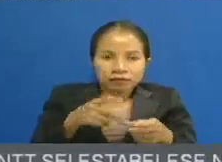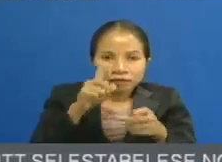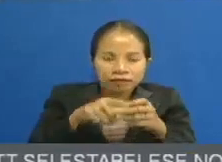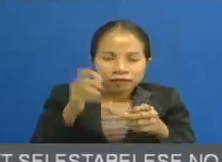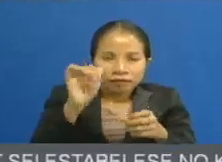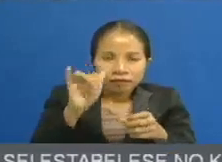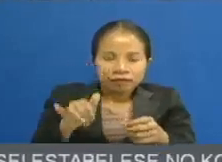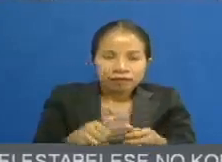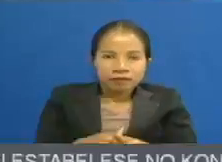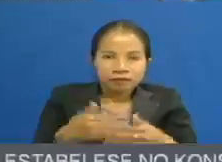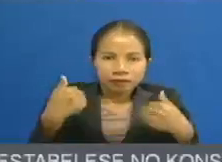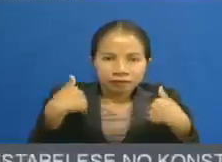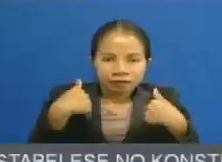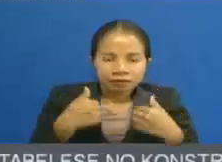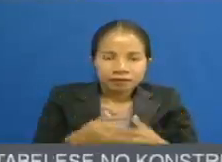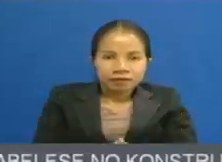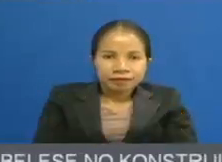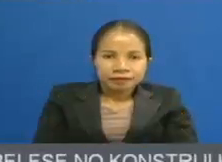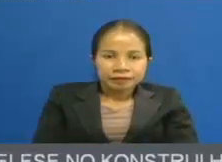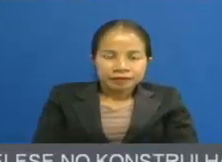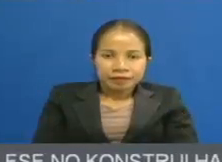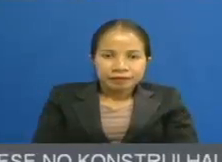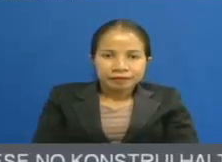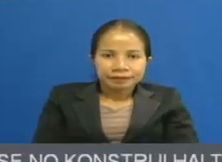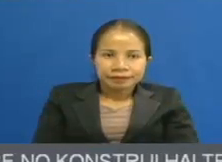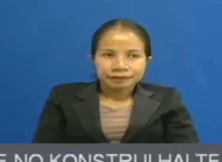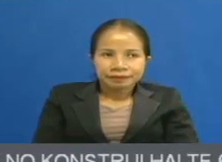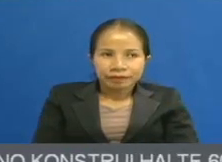abastecimento sira nebe existe. Nacional de